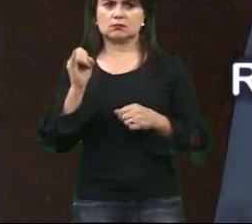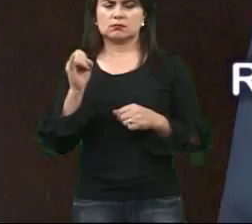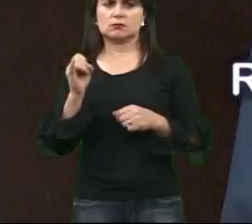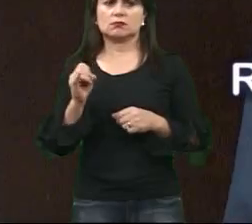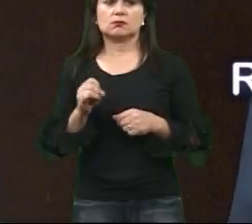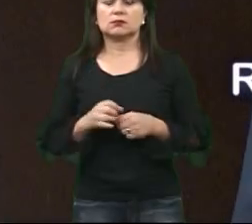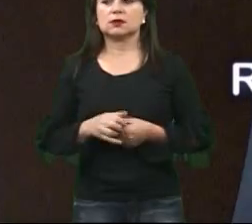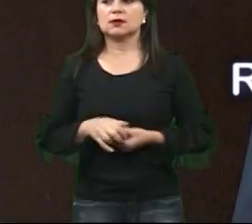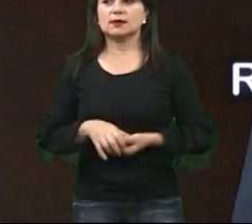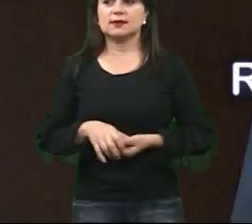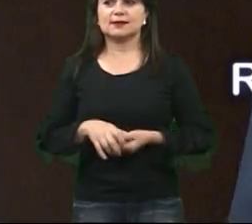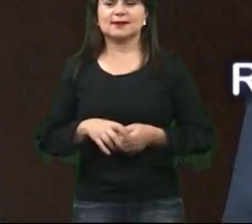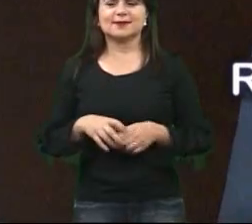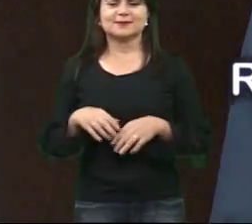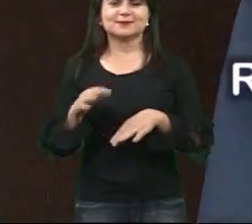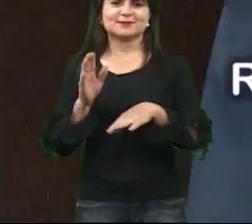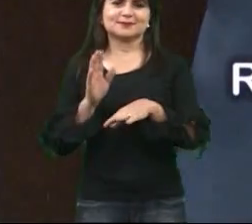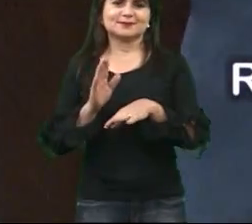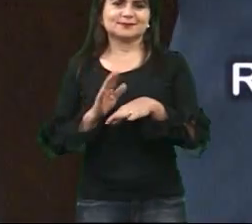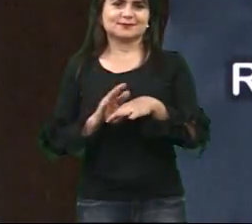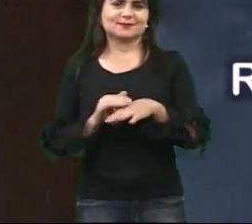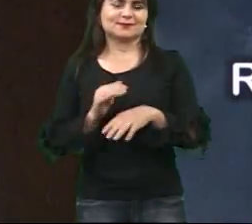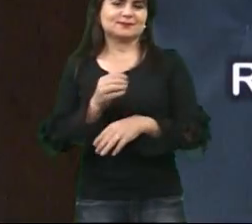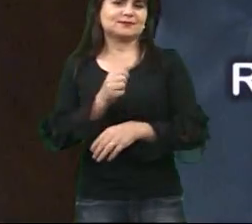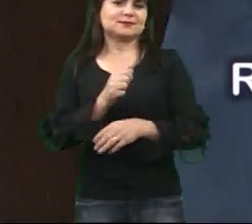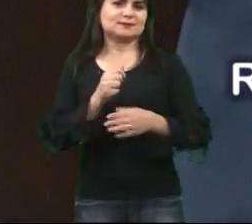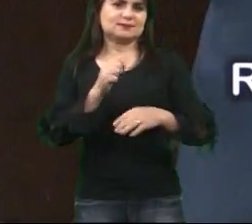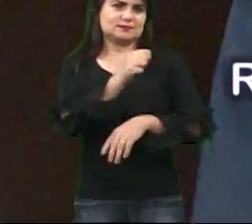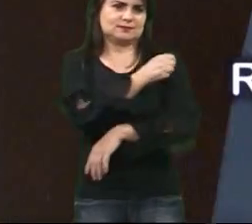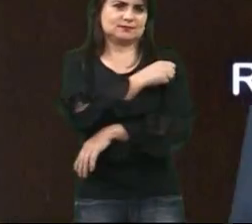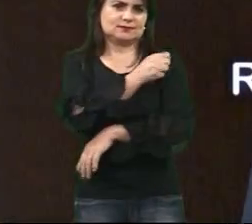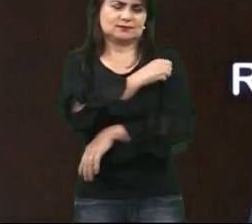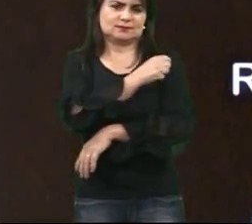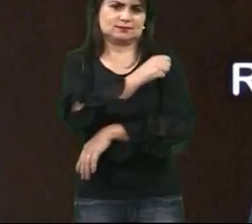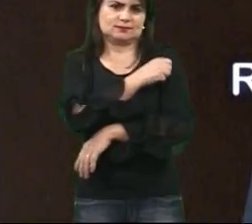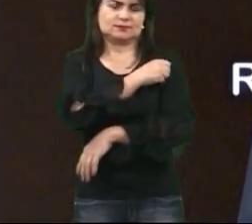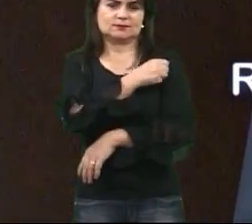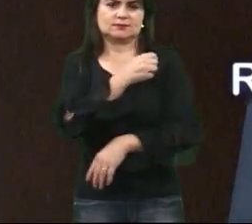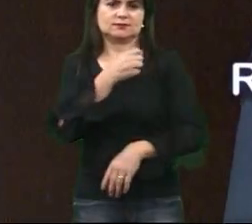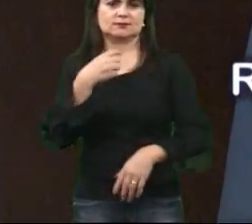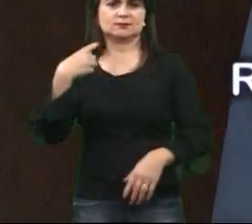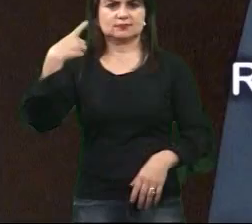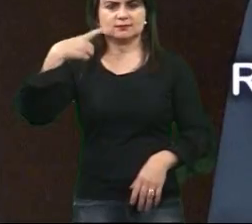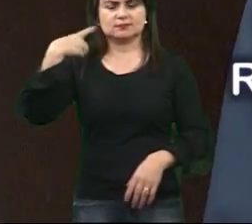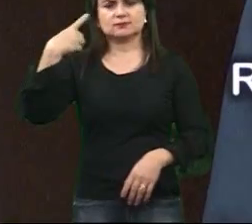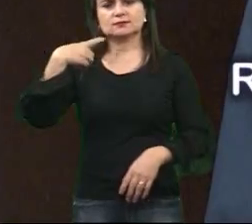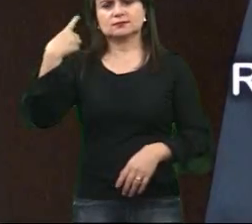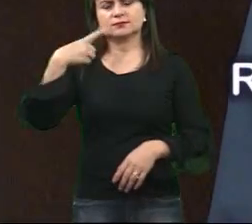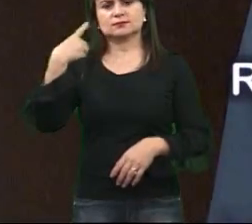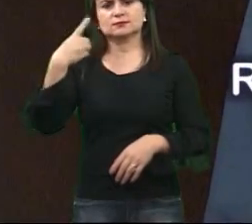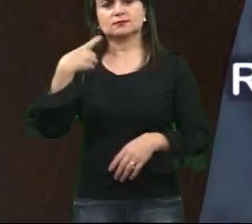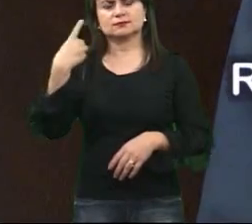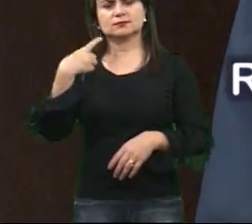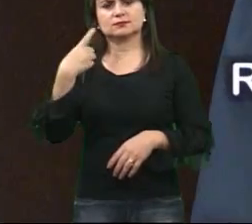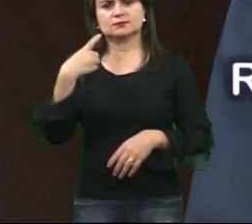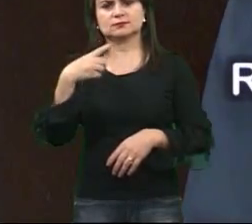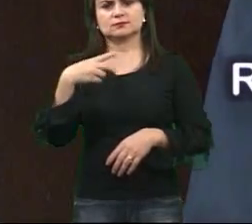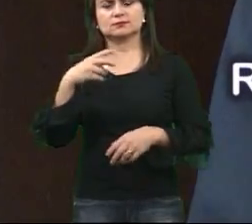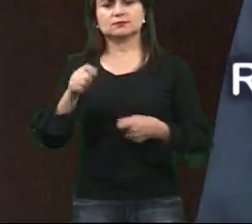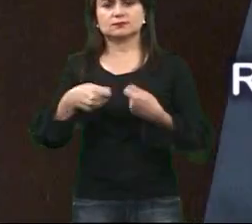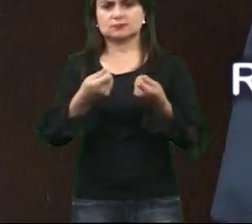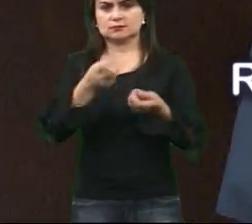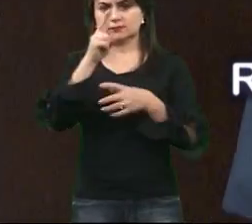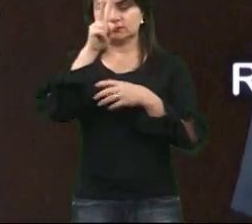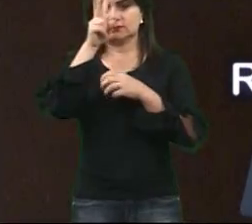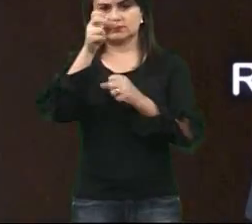cenário de comprometimento social encarando o fenômeno jurídico como força dinâmica e abriu as reais